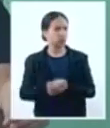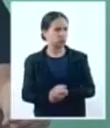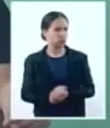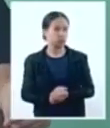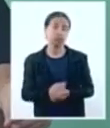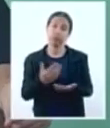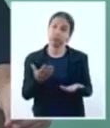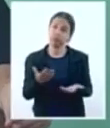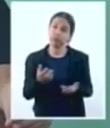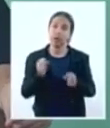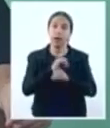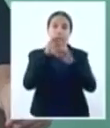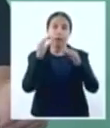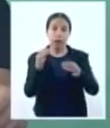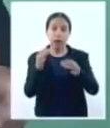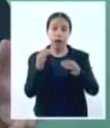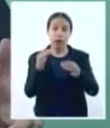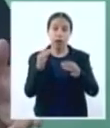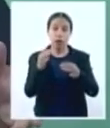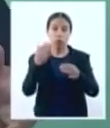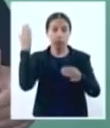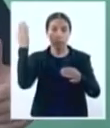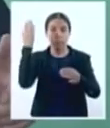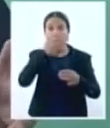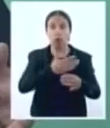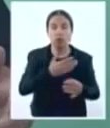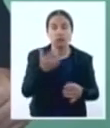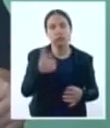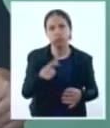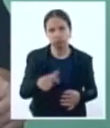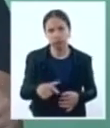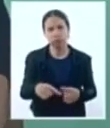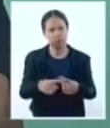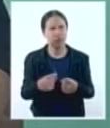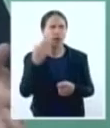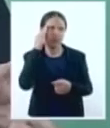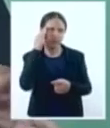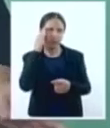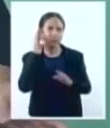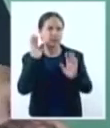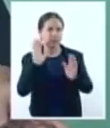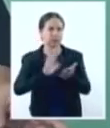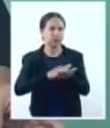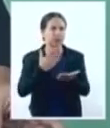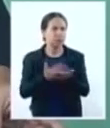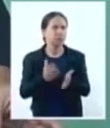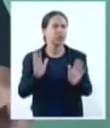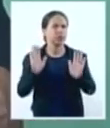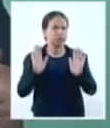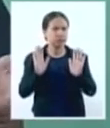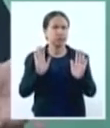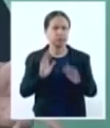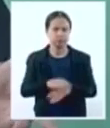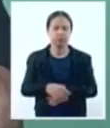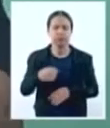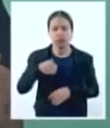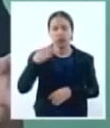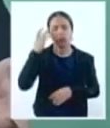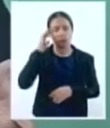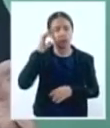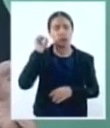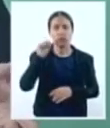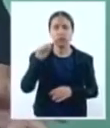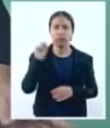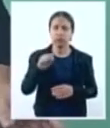entrelinhas. Mas acho que de uma forma ou de outra é positivo, eu acho que é inevitável, né? Eu acho que mais cedo ou mais tarde isso